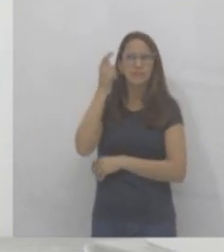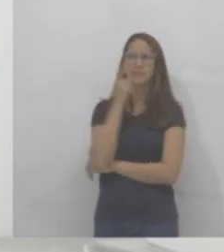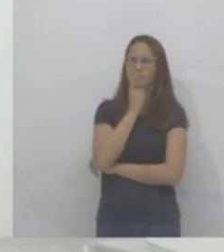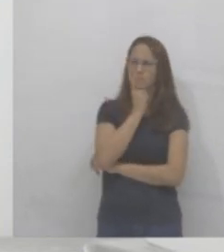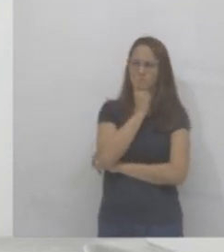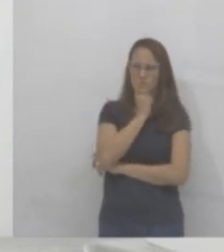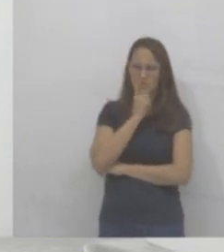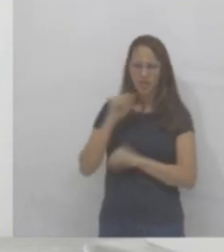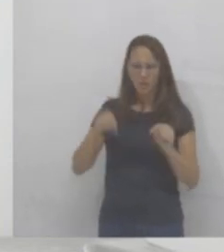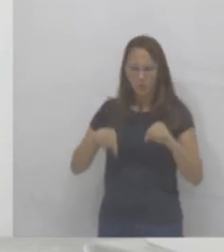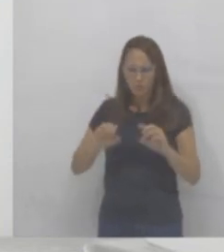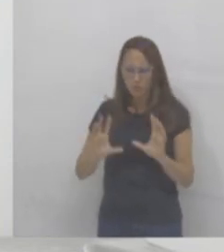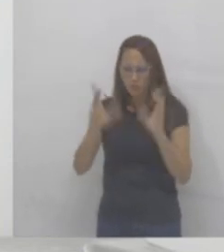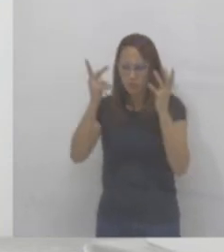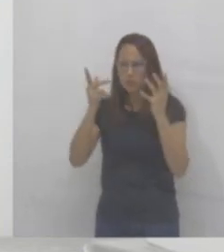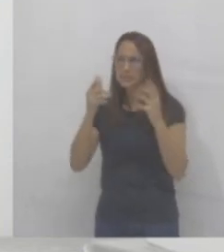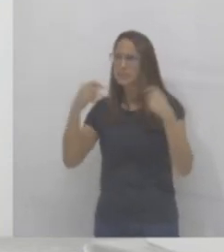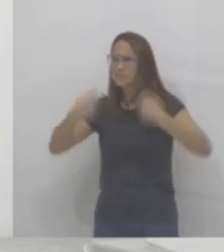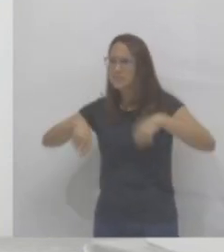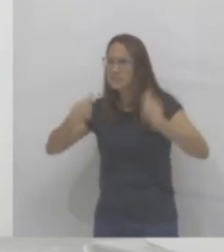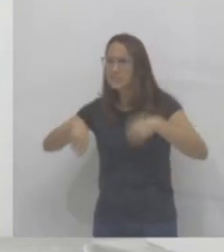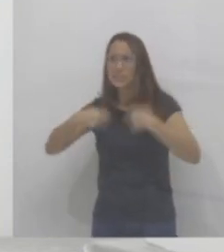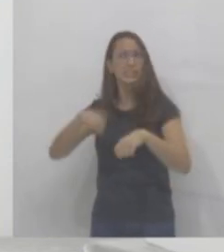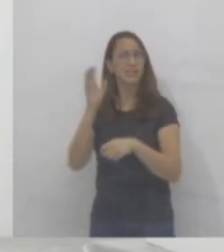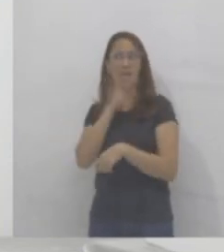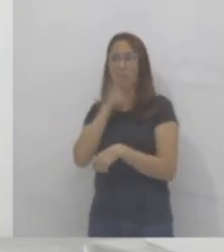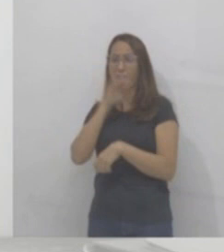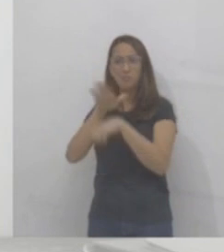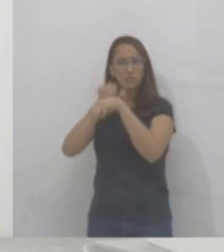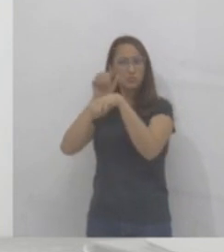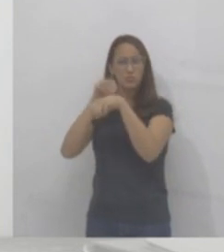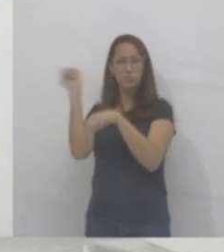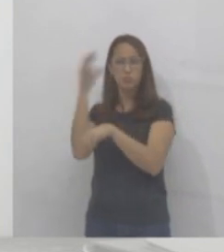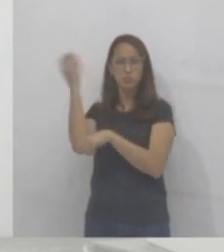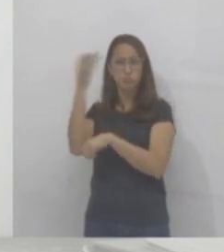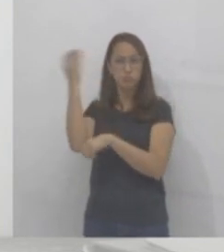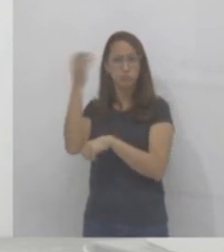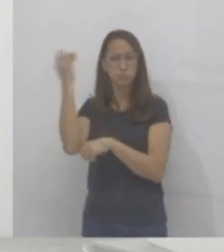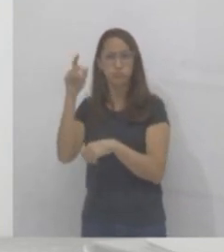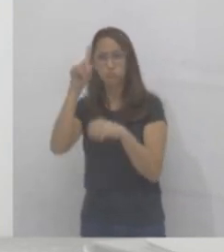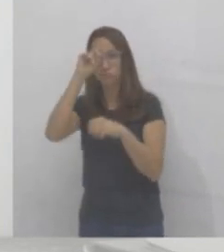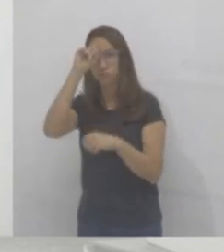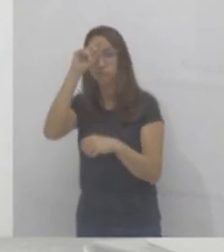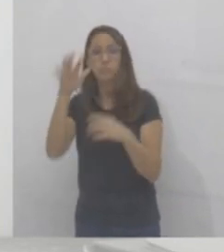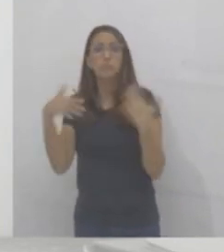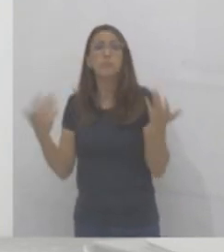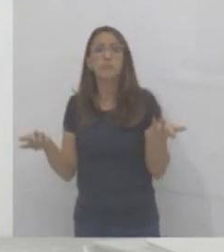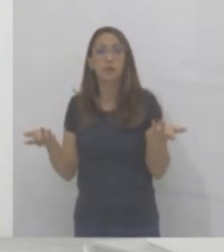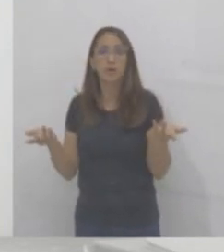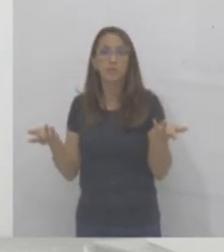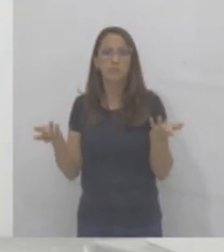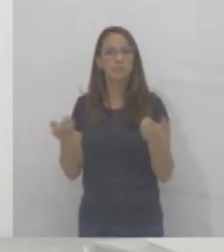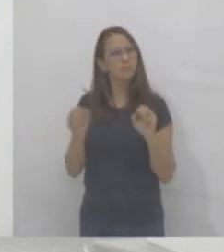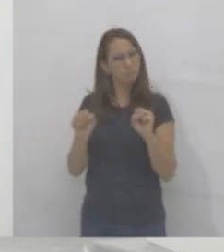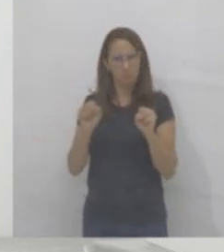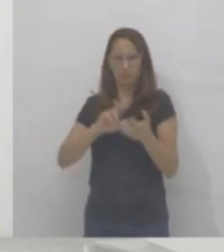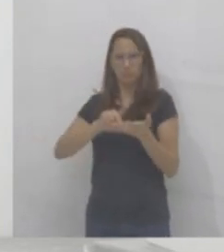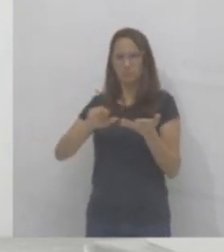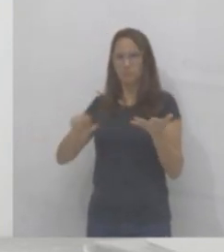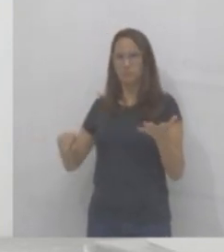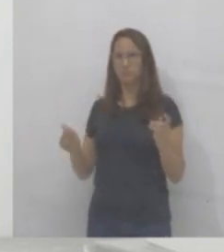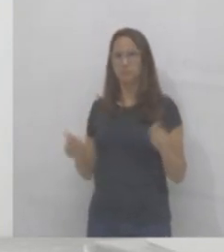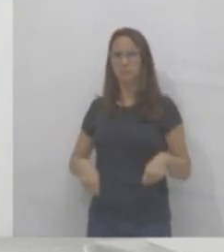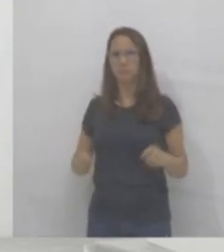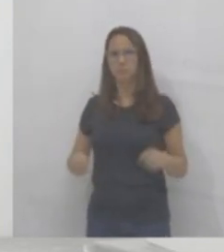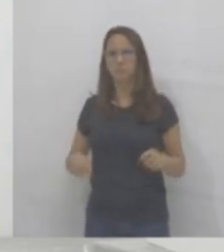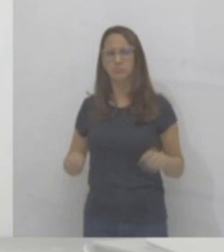ter como consequência eu precisar chamar uma ambulância no futuro? Pode ter várias situações. Vamos ver